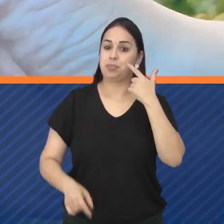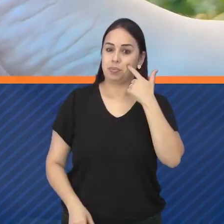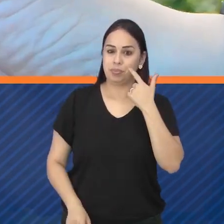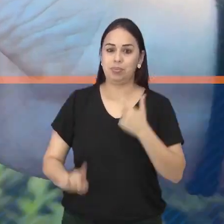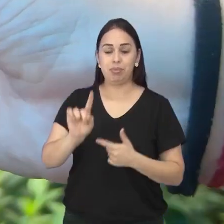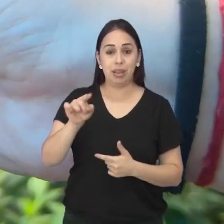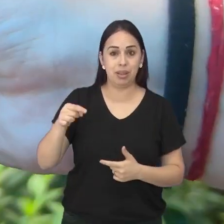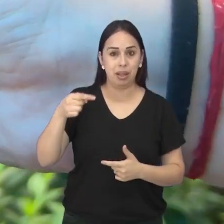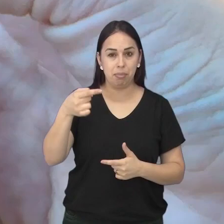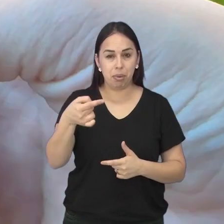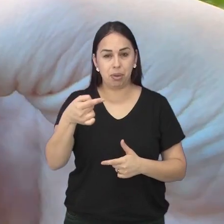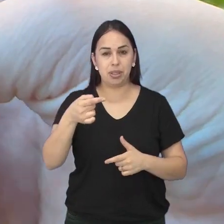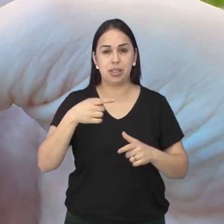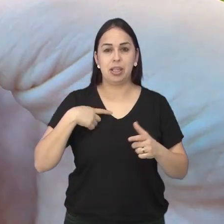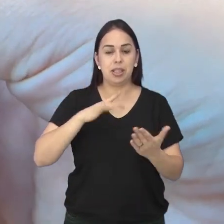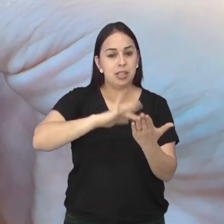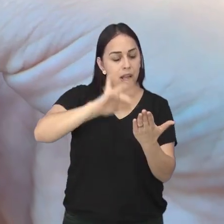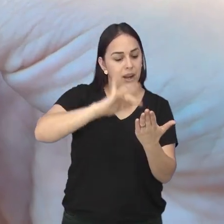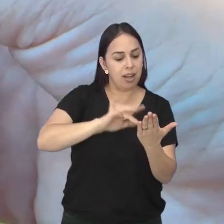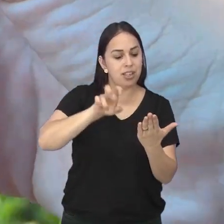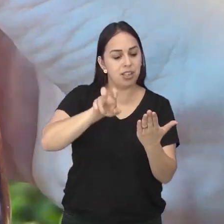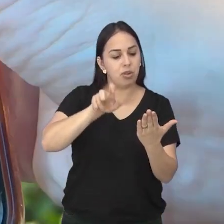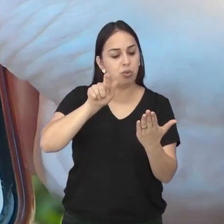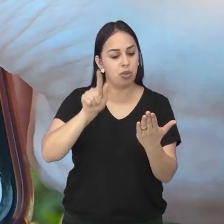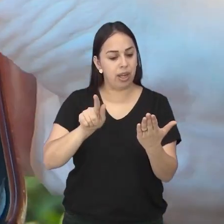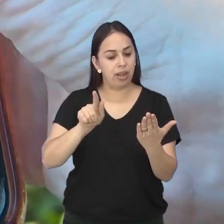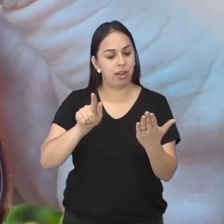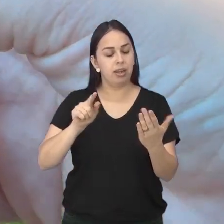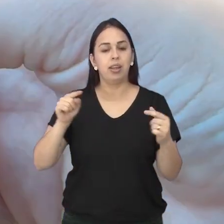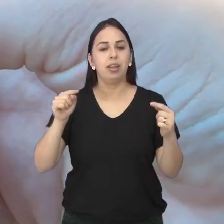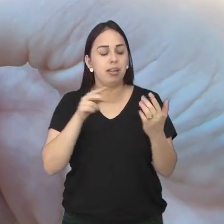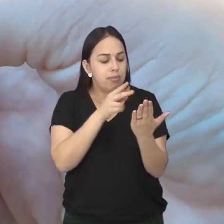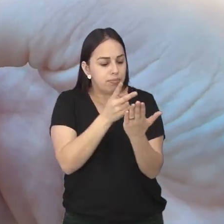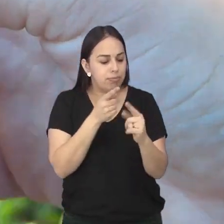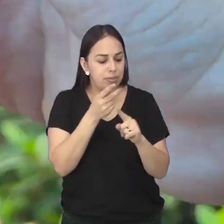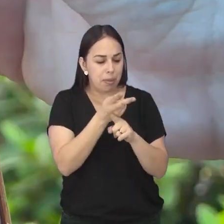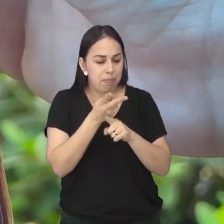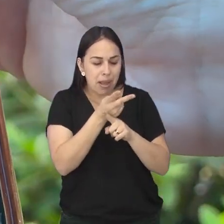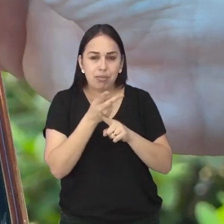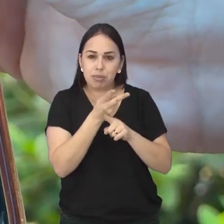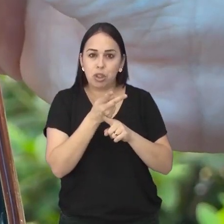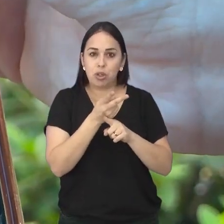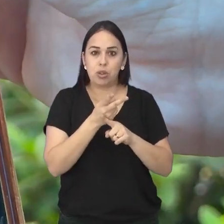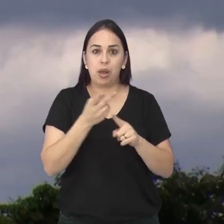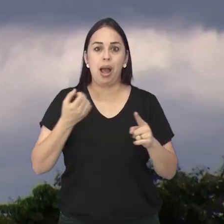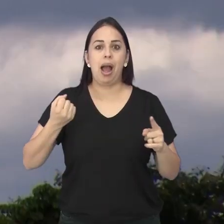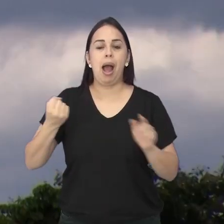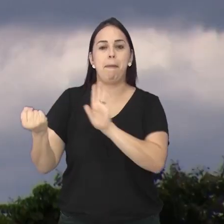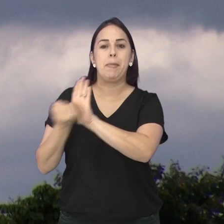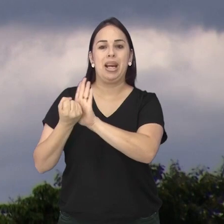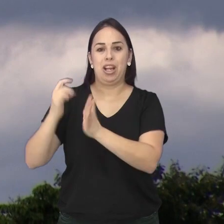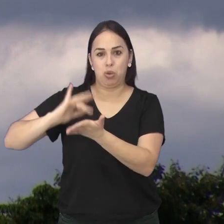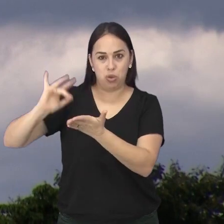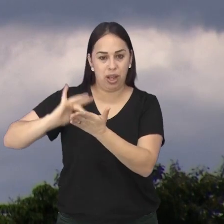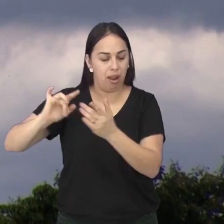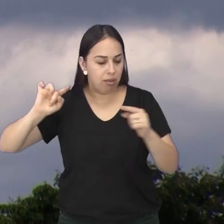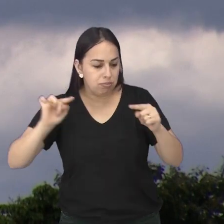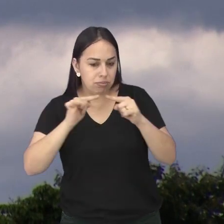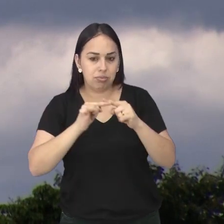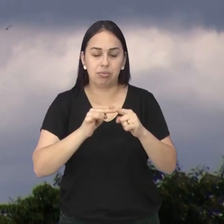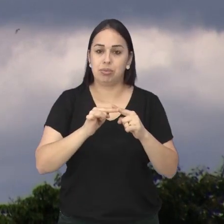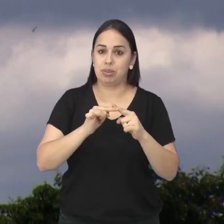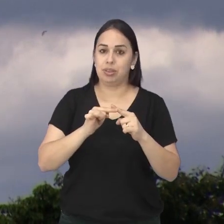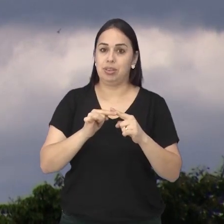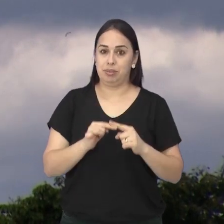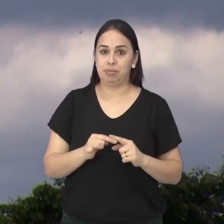produtos, depois em celulares em 5G e confira se a marca do seu aparelho está incluído. No município, a tecnologia